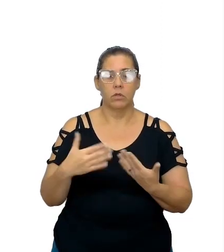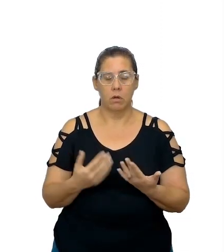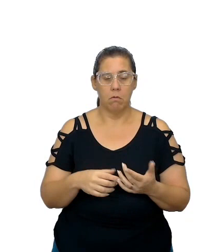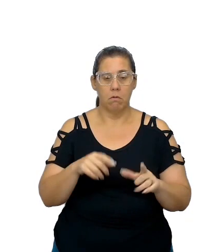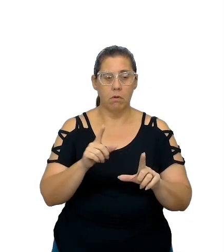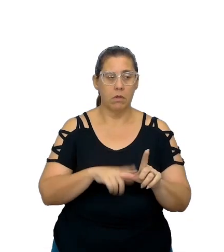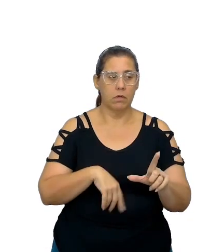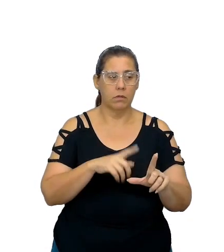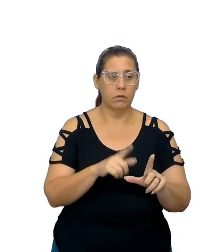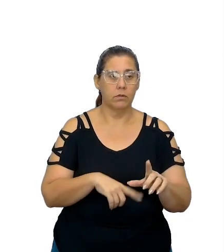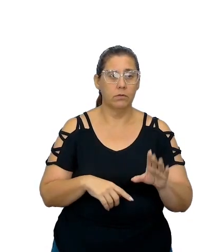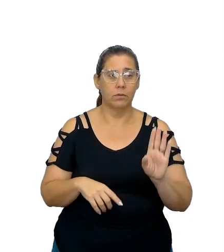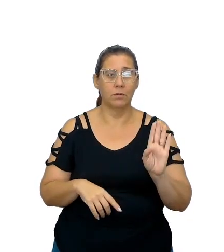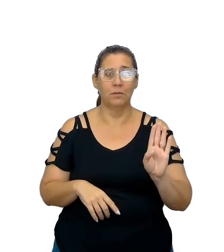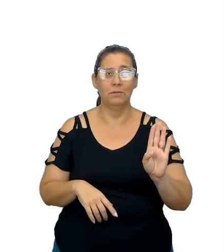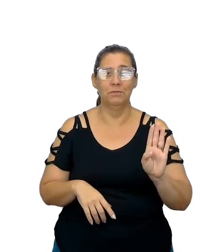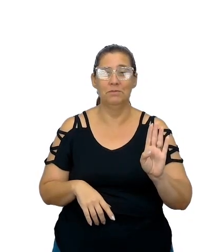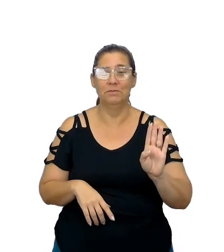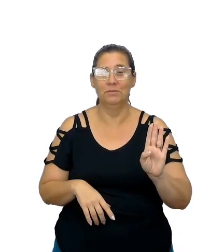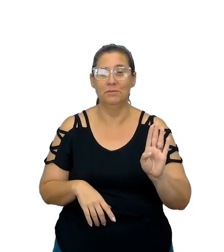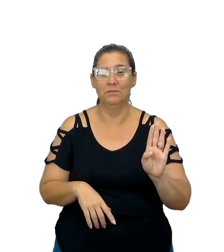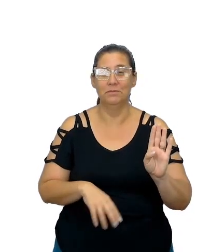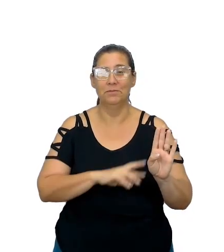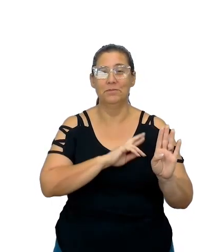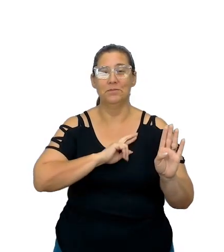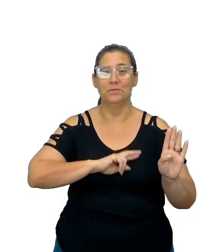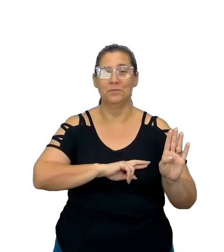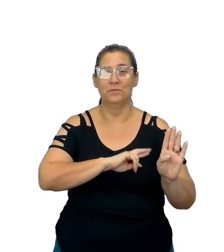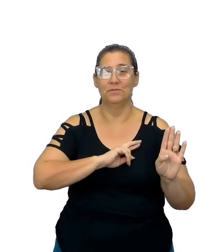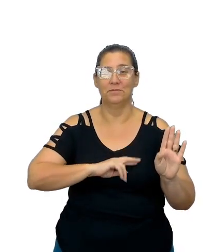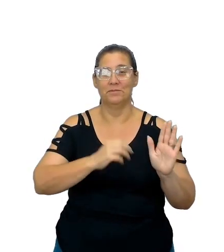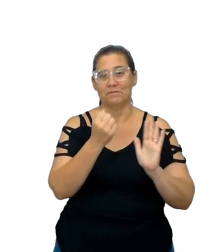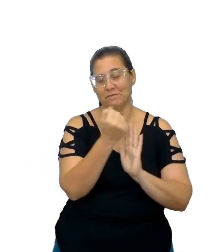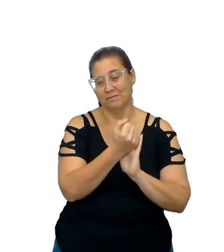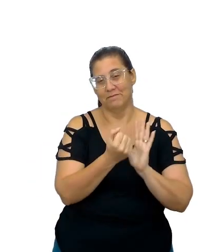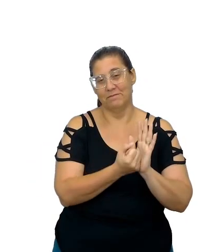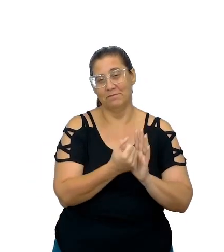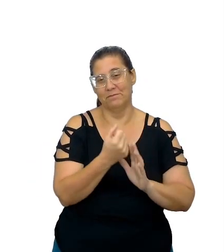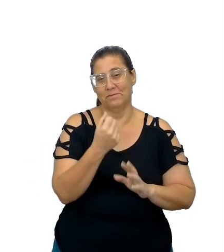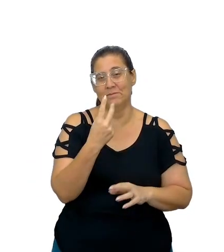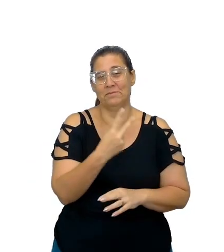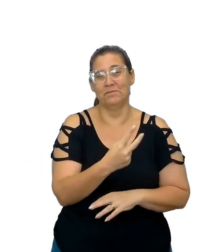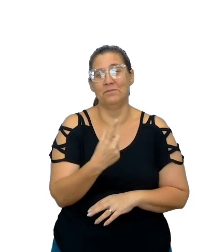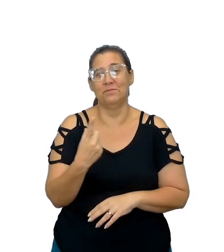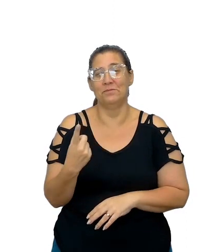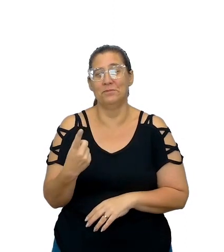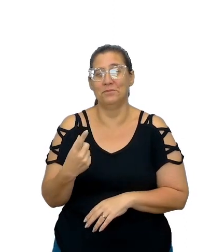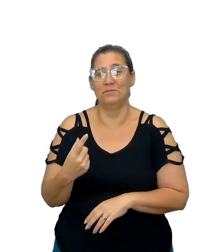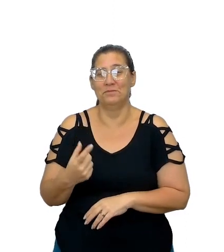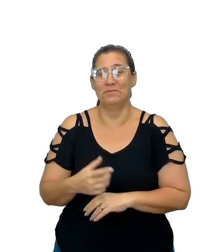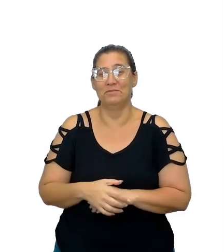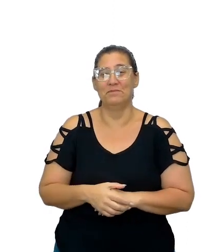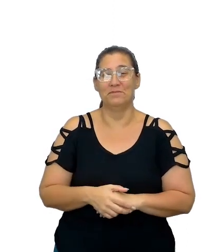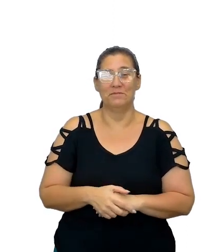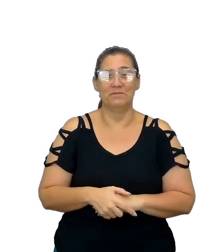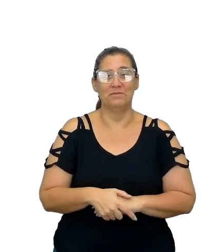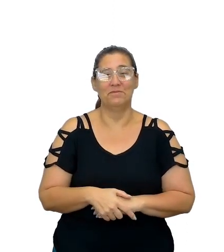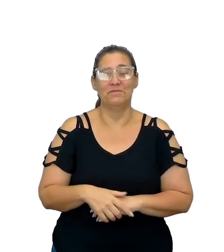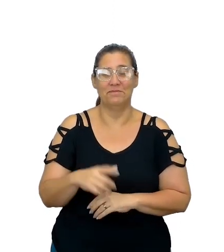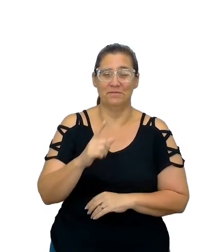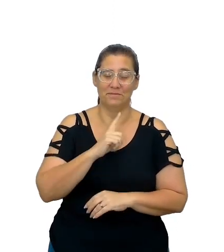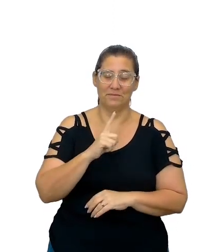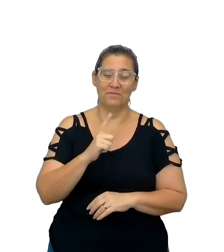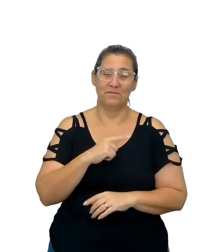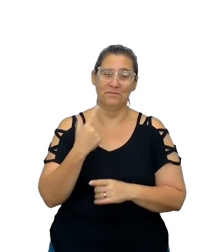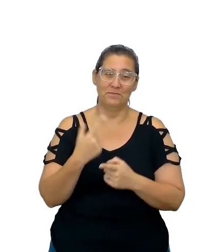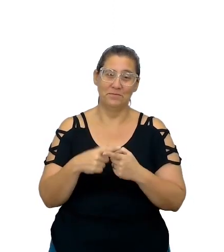B, que é o trabalho com romance no século XXI para um público da era digital, por